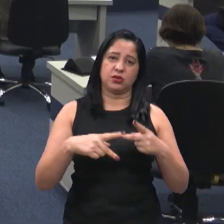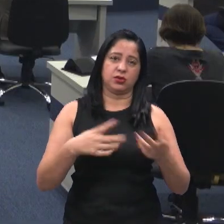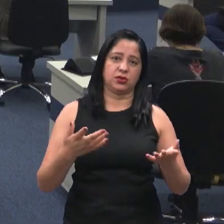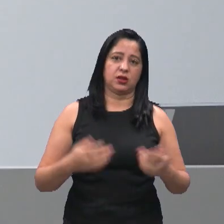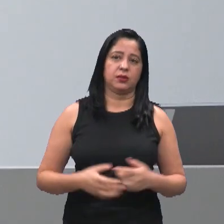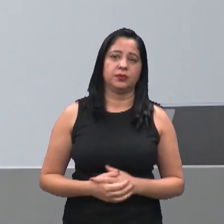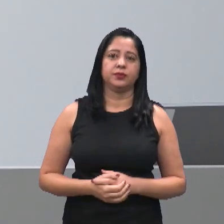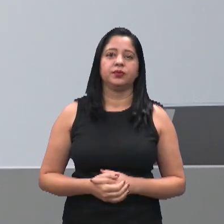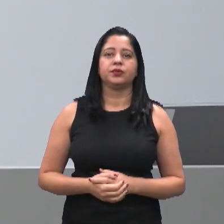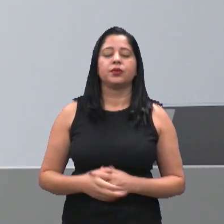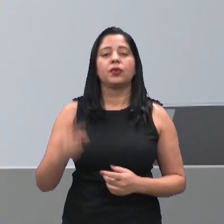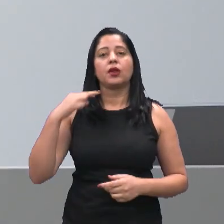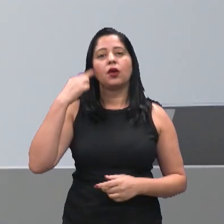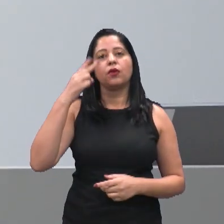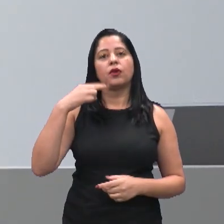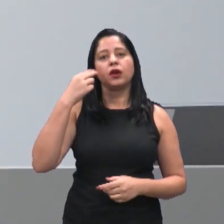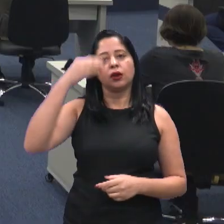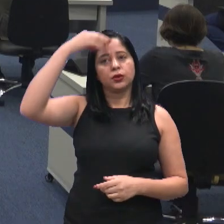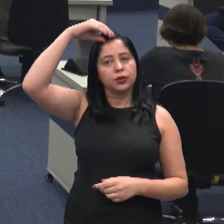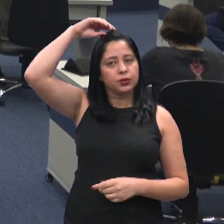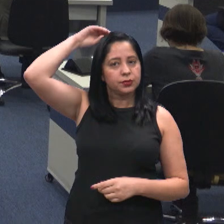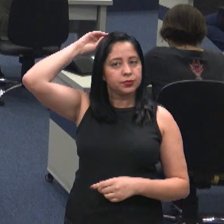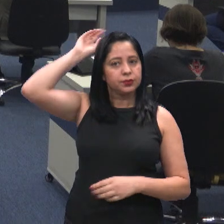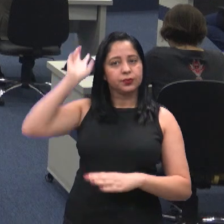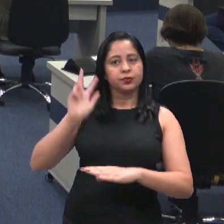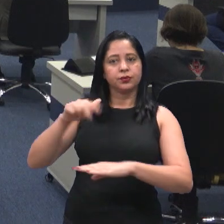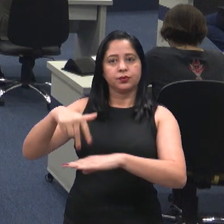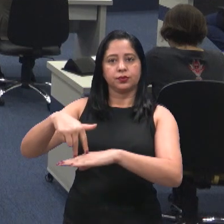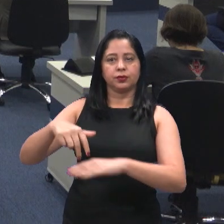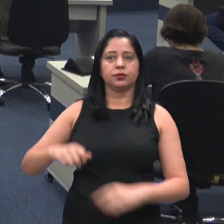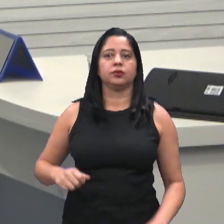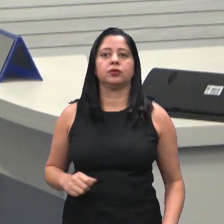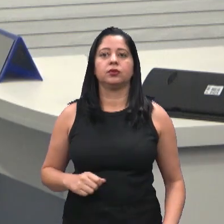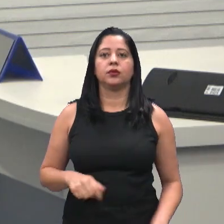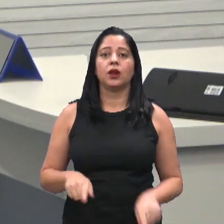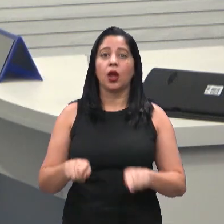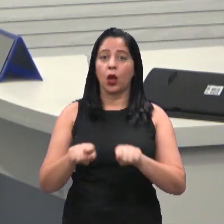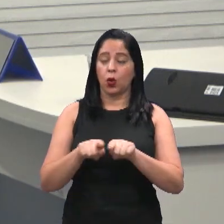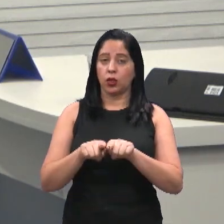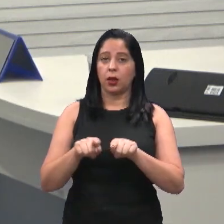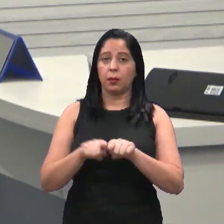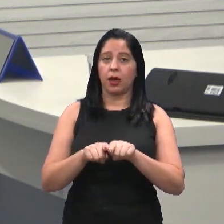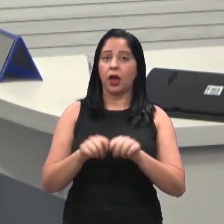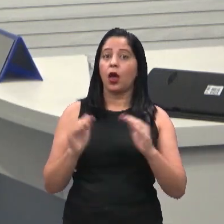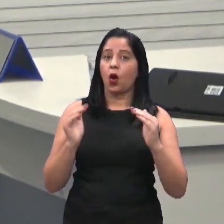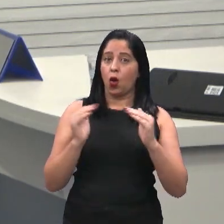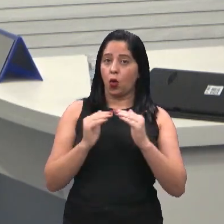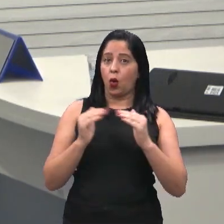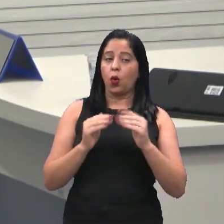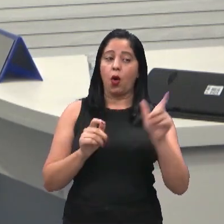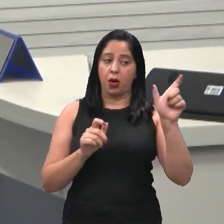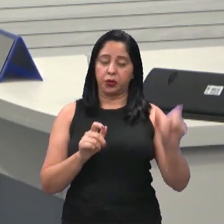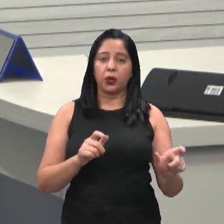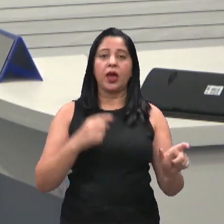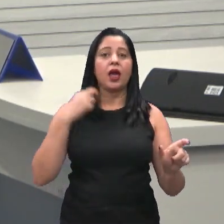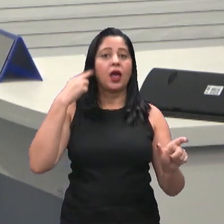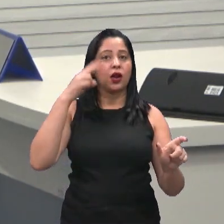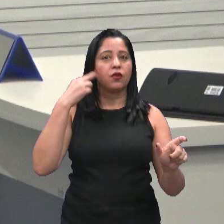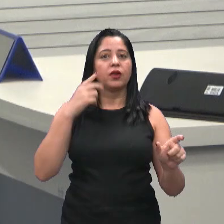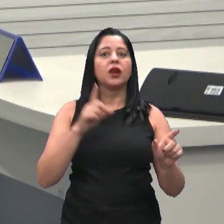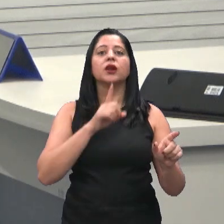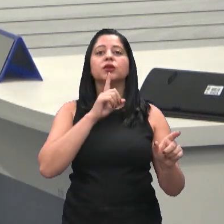Questão de ordem, o vereador Carlos Abranches. Eu quero somar a minha voz aqui ao vereador Sérgio Camargo nessa